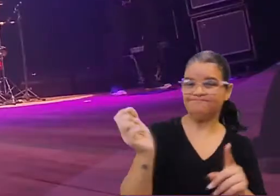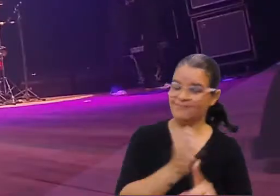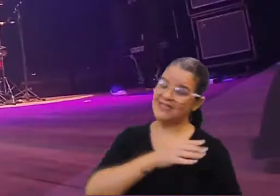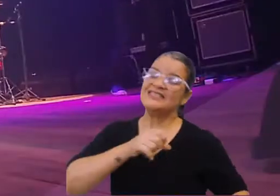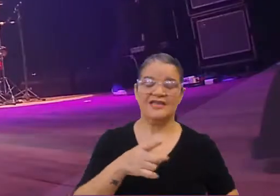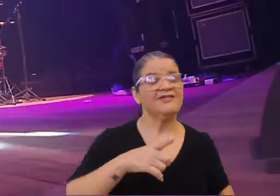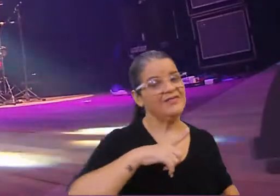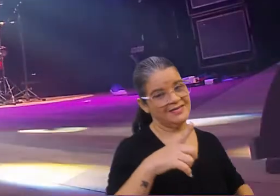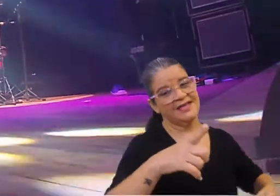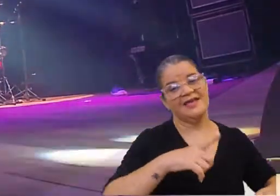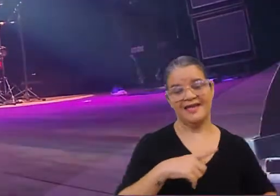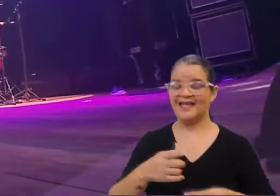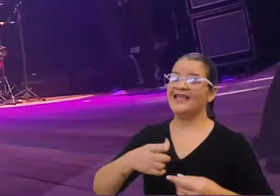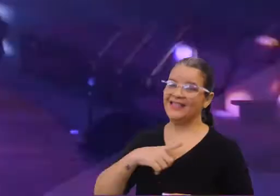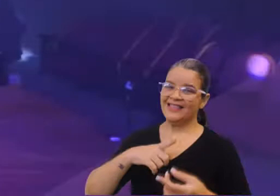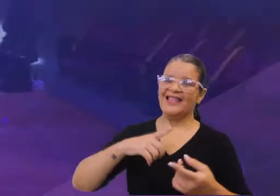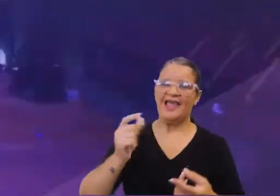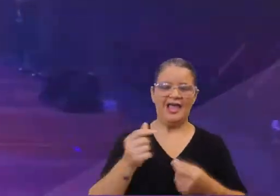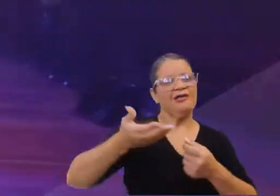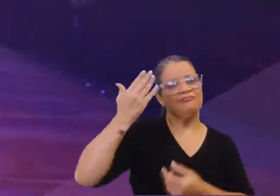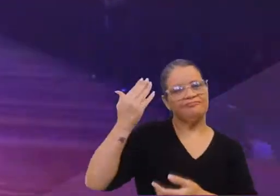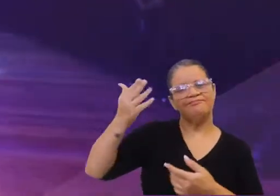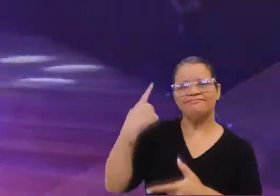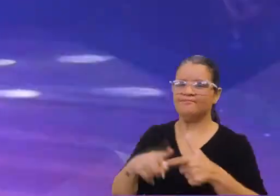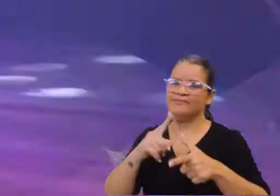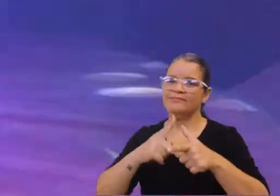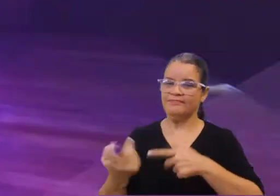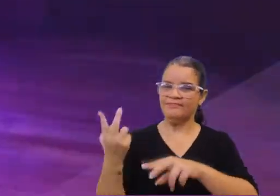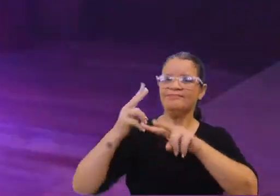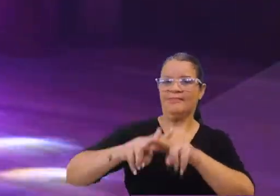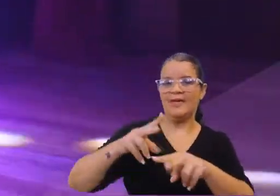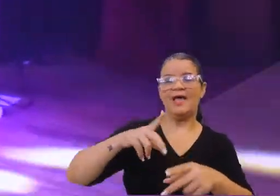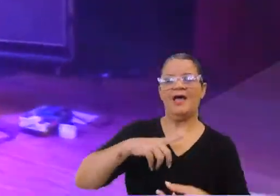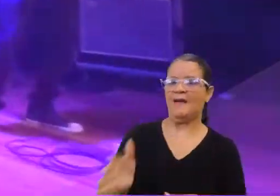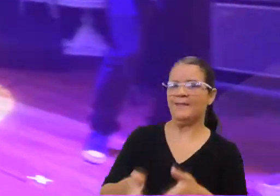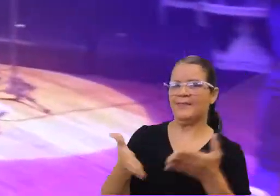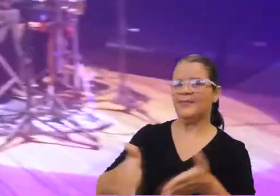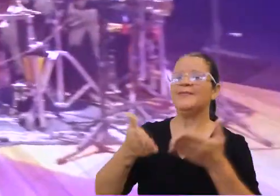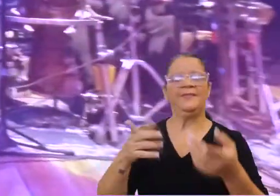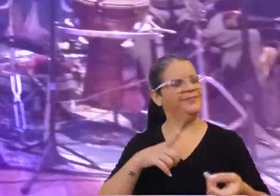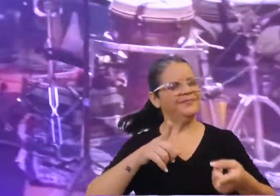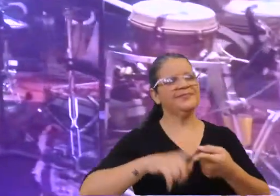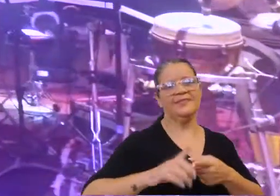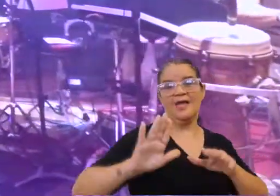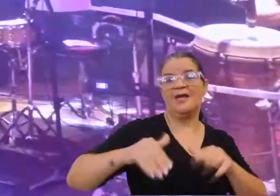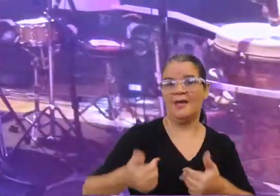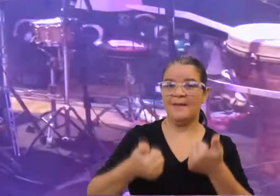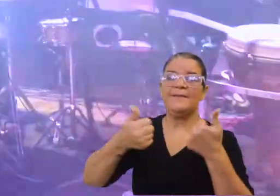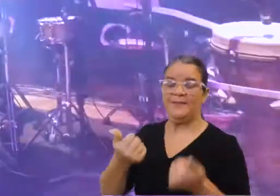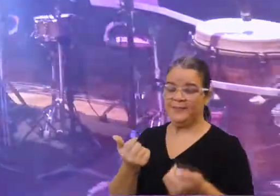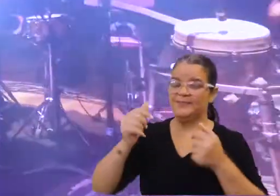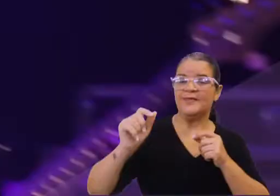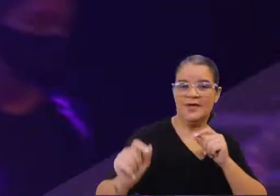Se no século XIV existia peste negra, hoje existe um mundo cheio de pobreza. Não é que a pobreza nunca existiu, é que nessa história o